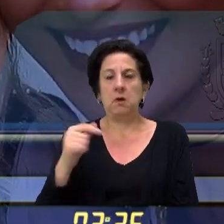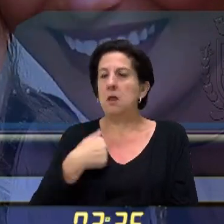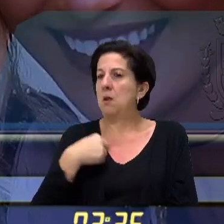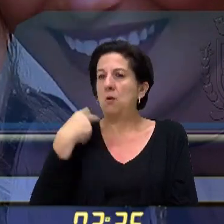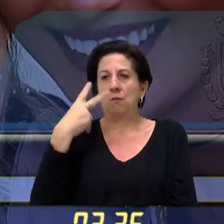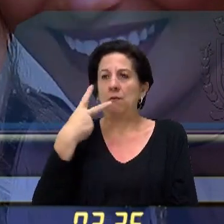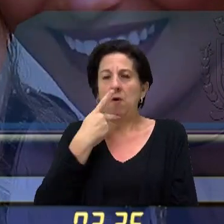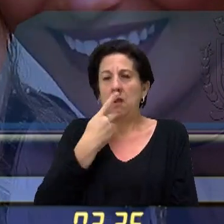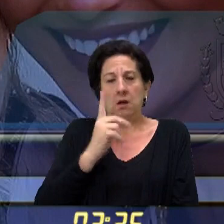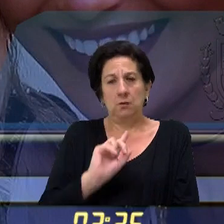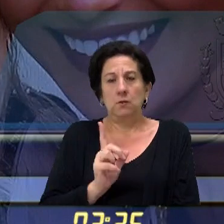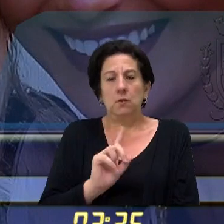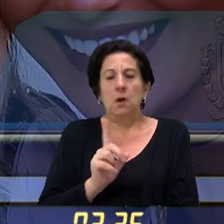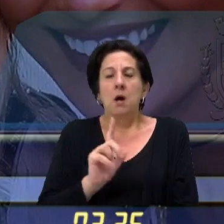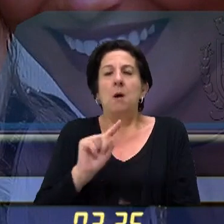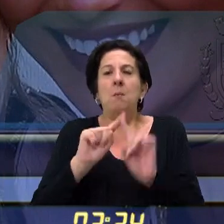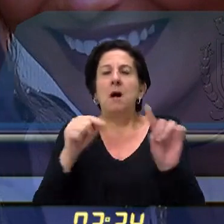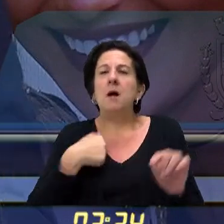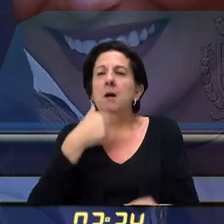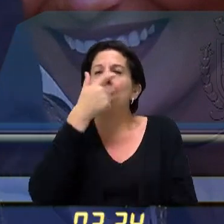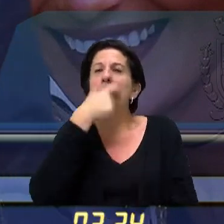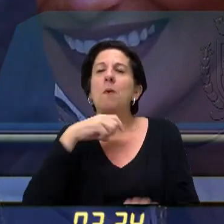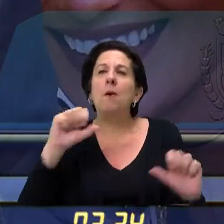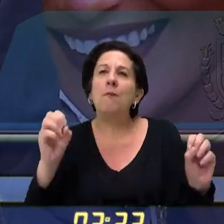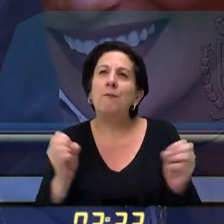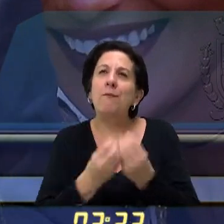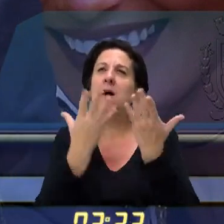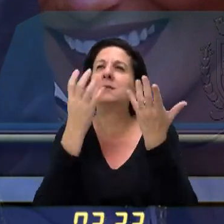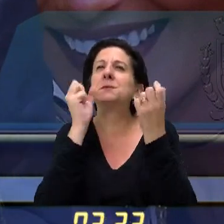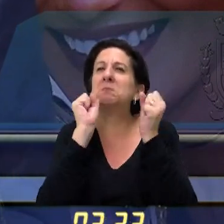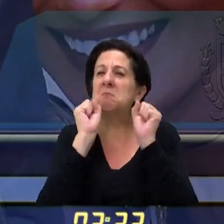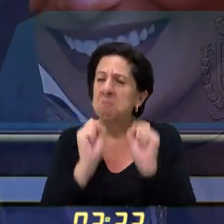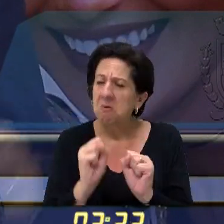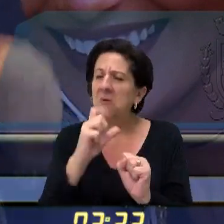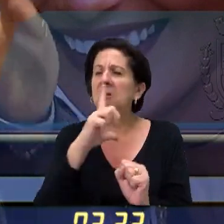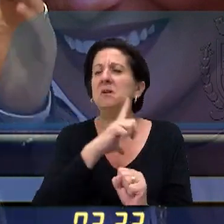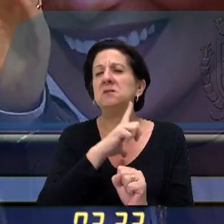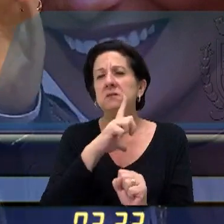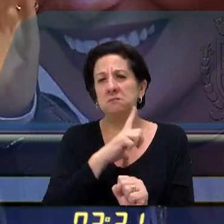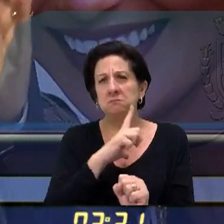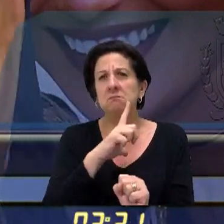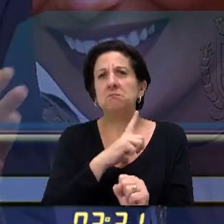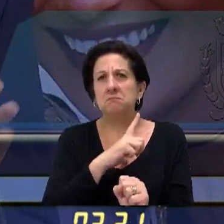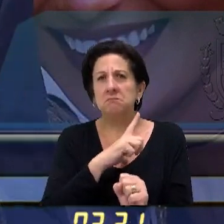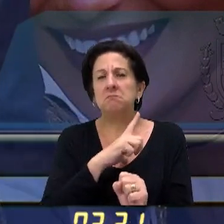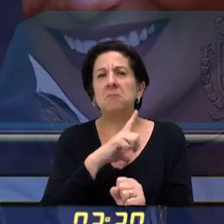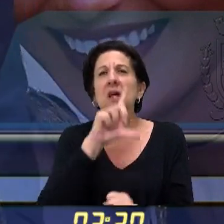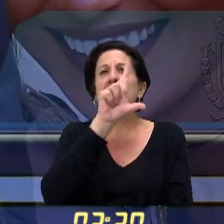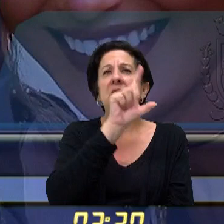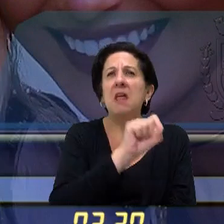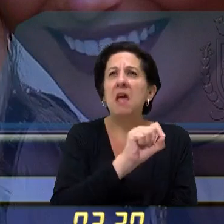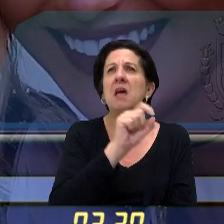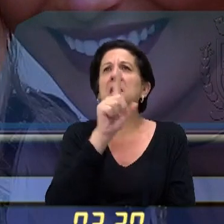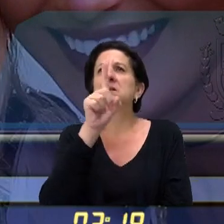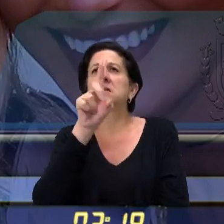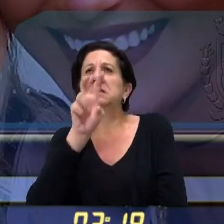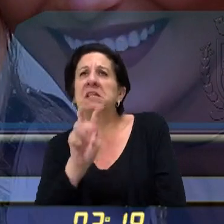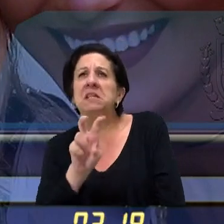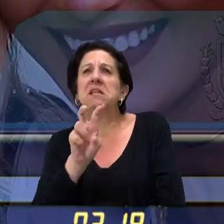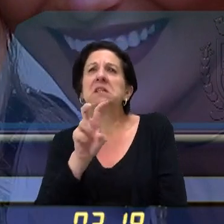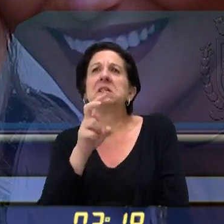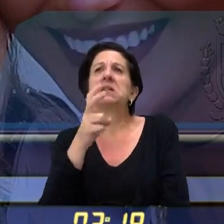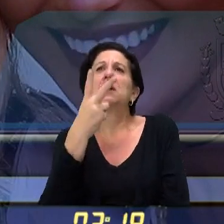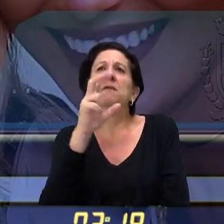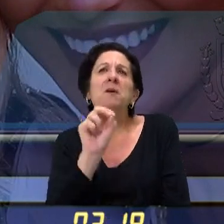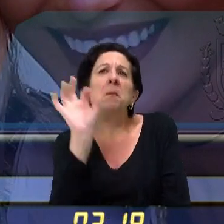não está dizendo isso, mas eu acho que a festa poderia comportar de 10% a 15% ou